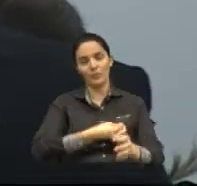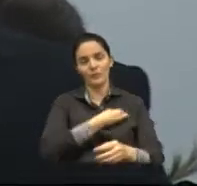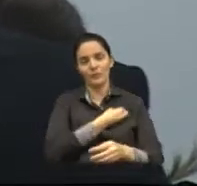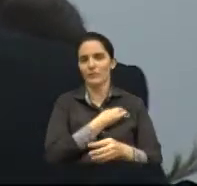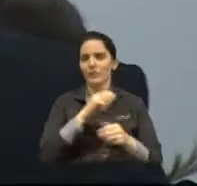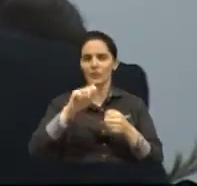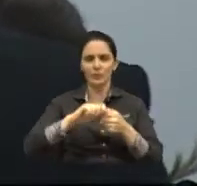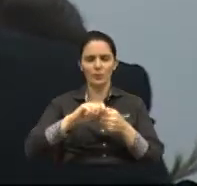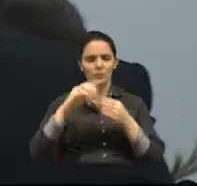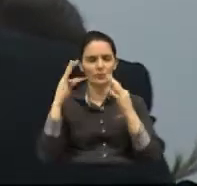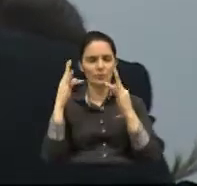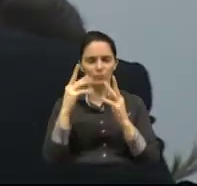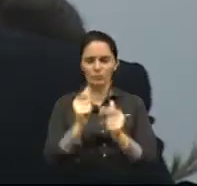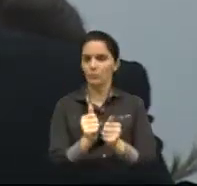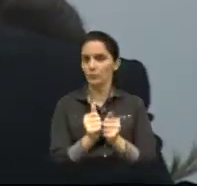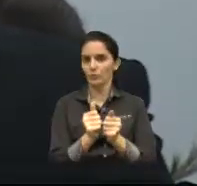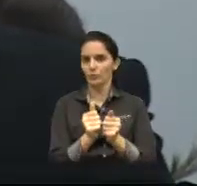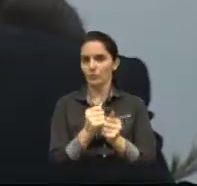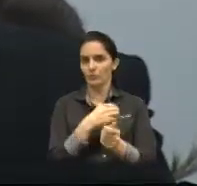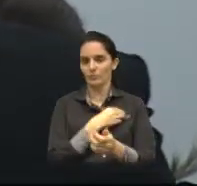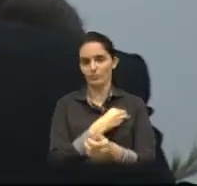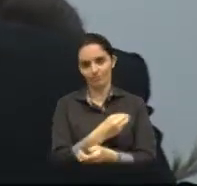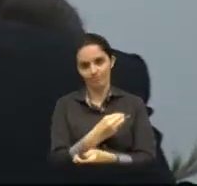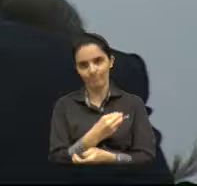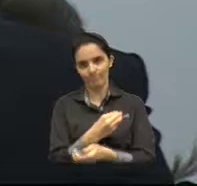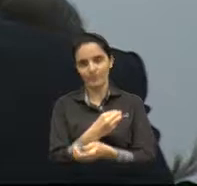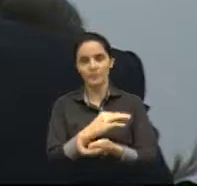pelo filho, e